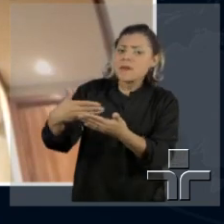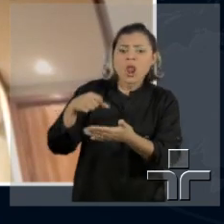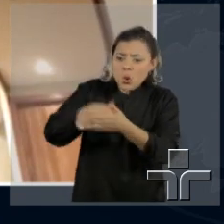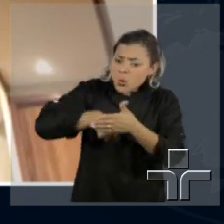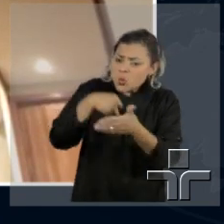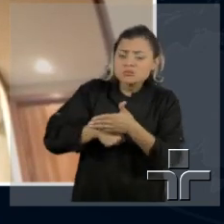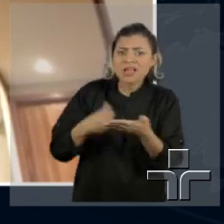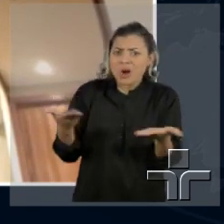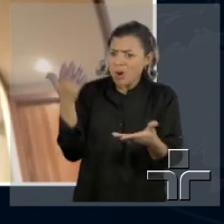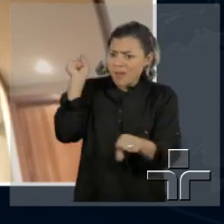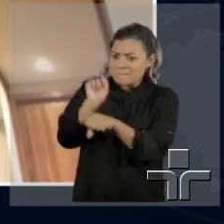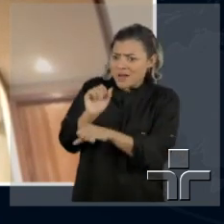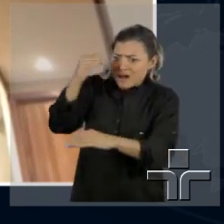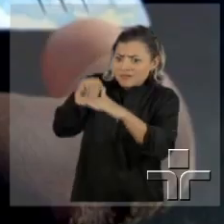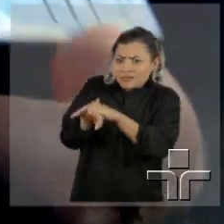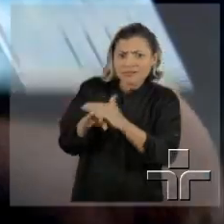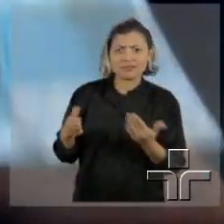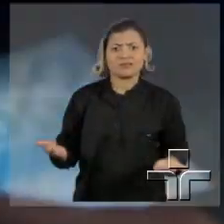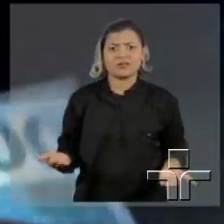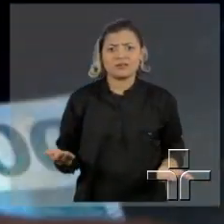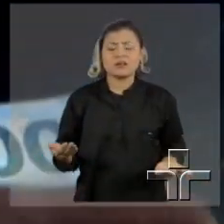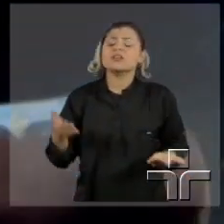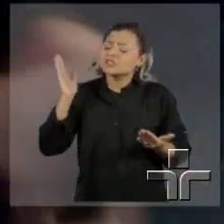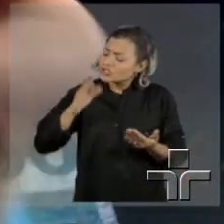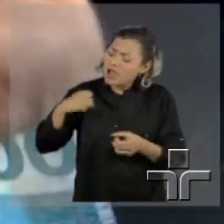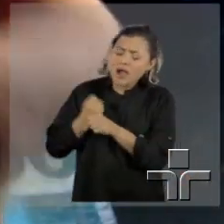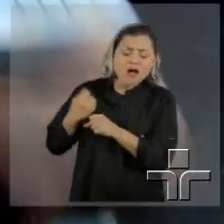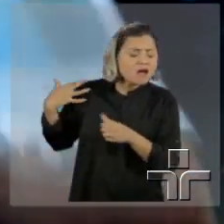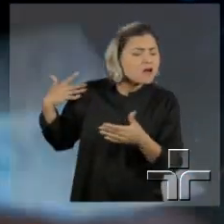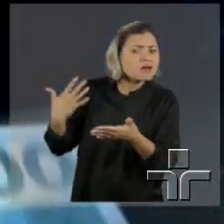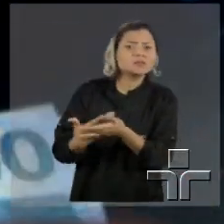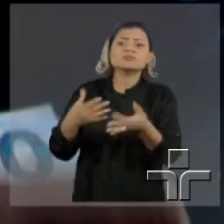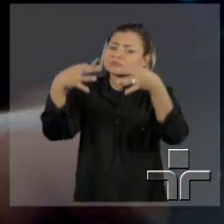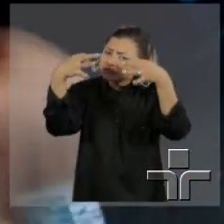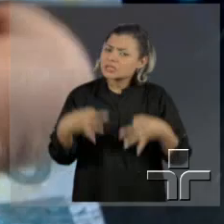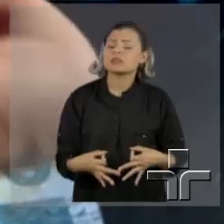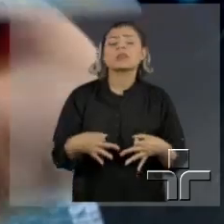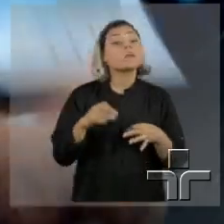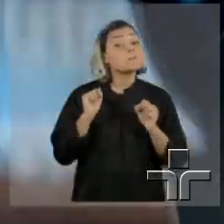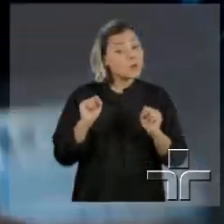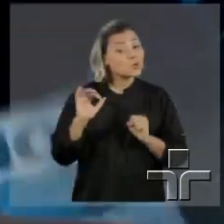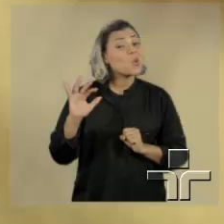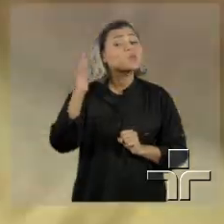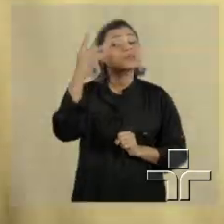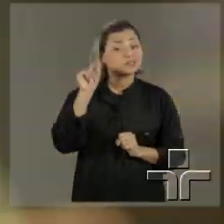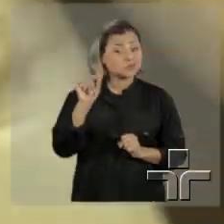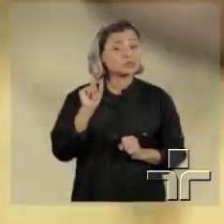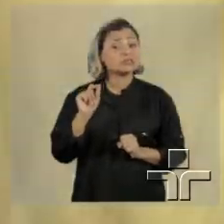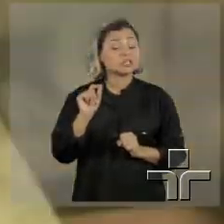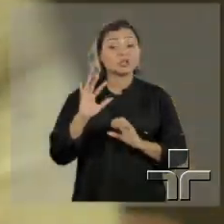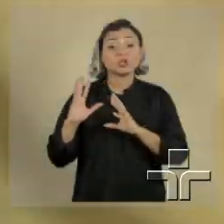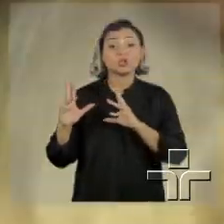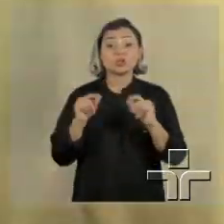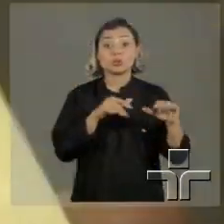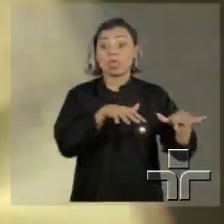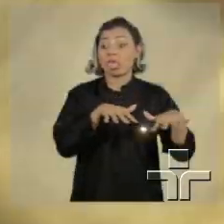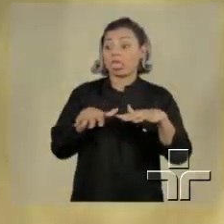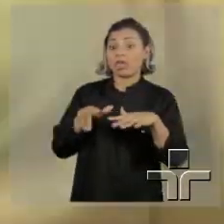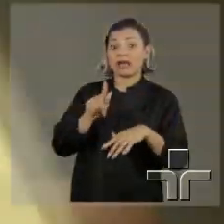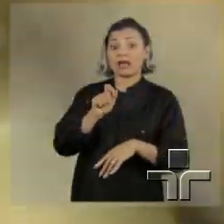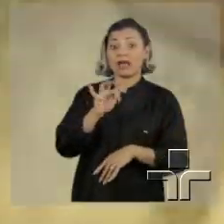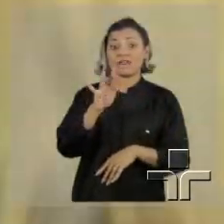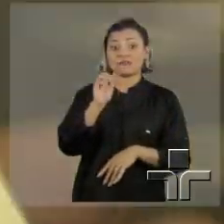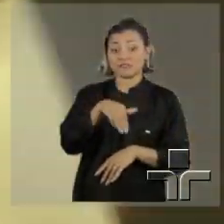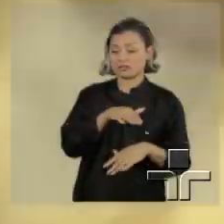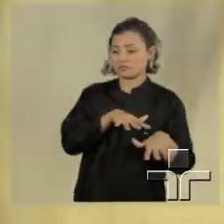nas últimas décadas, e certamente isso merecerá a devida atenção por parte do GAFI, que pode,